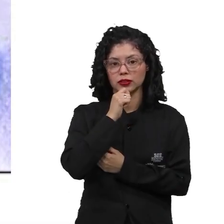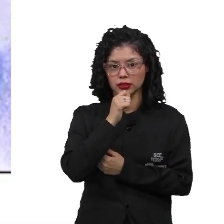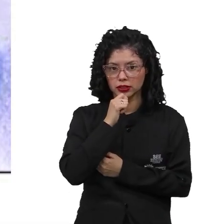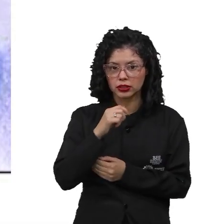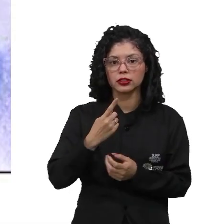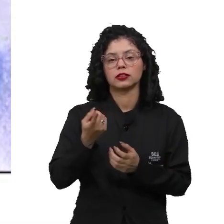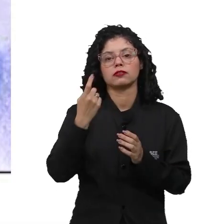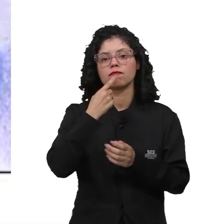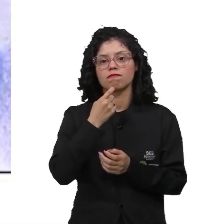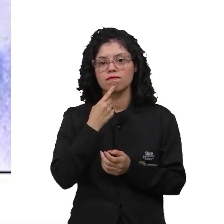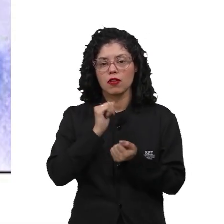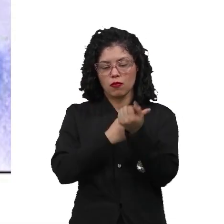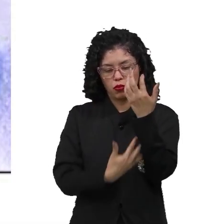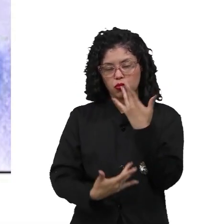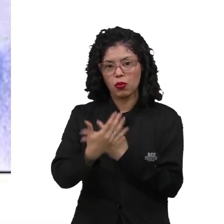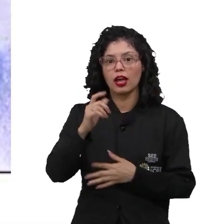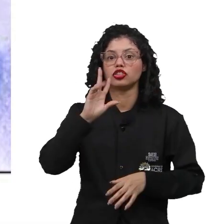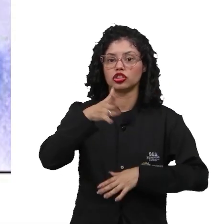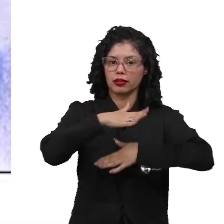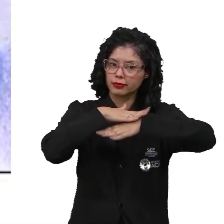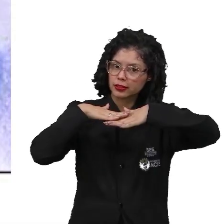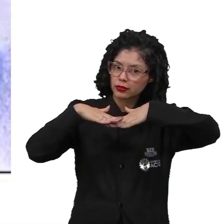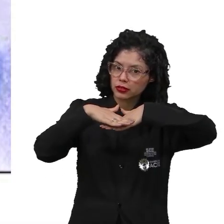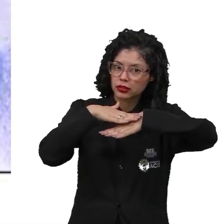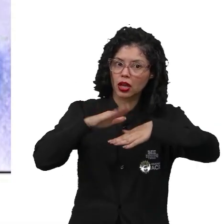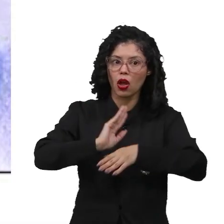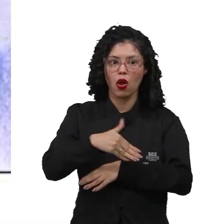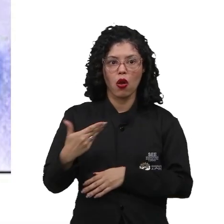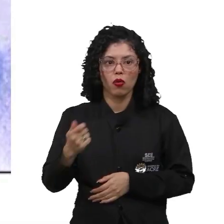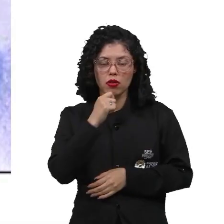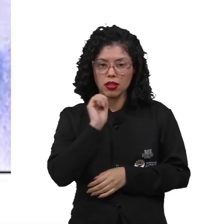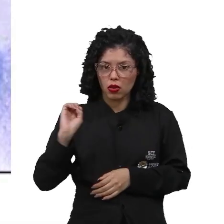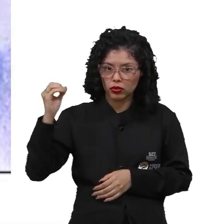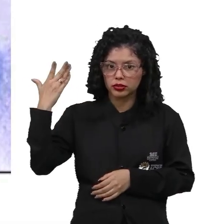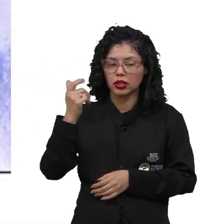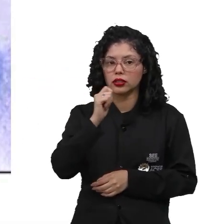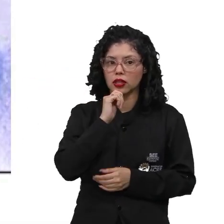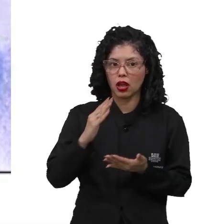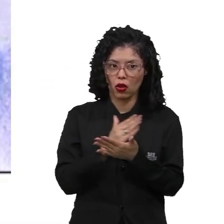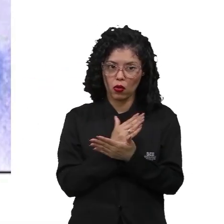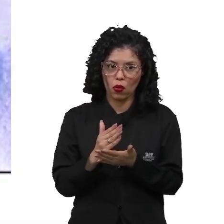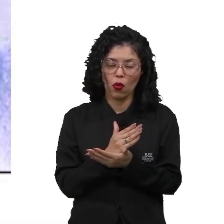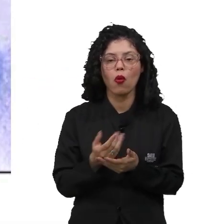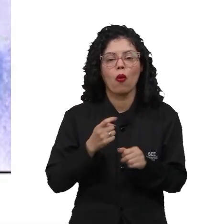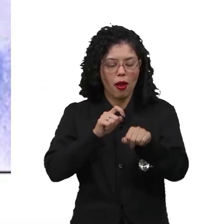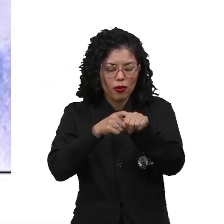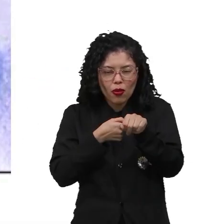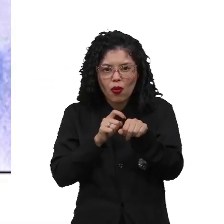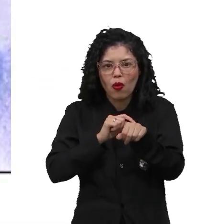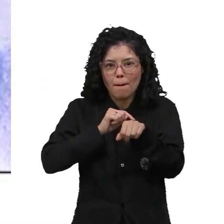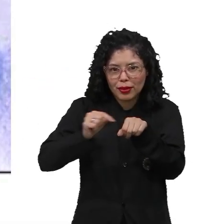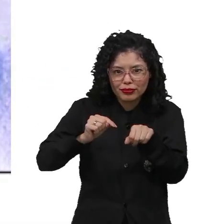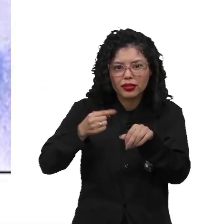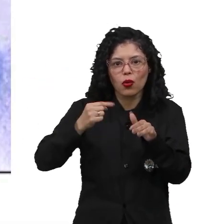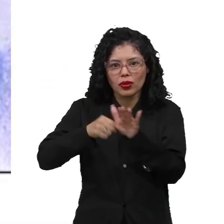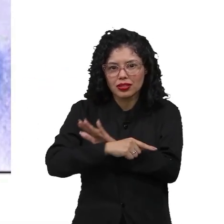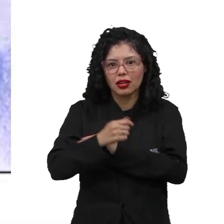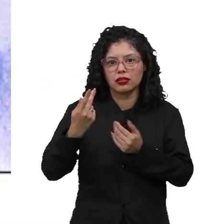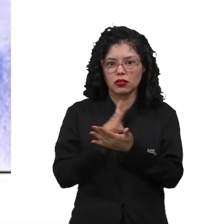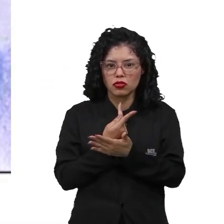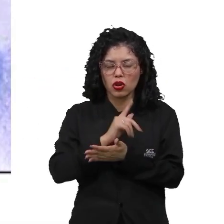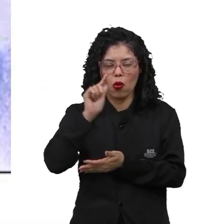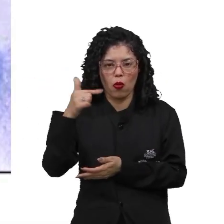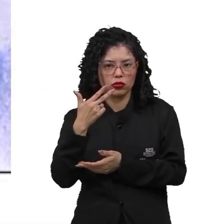corrente sanguínea, então ela já fica ali no tecido e quando acontece, né, algum tipo de ferimento, algum tipo de entrada, né,